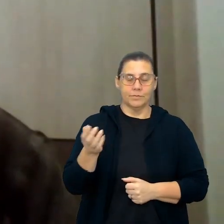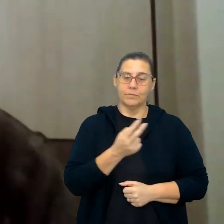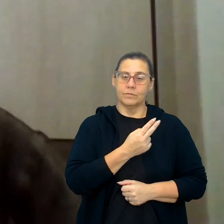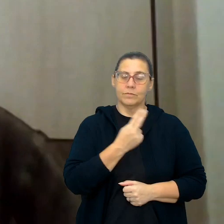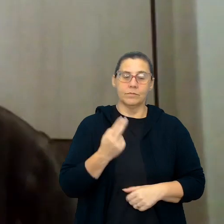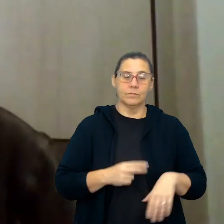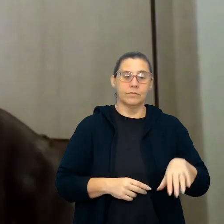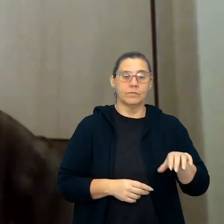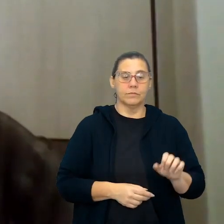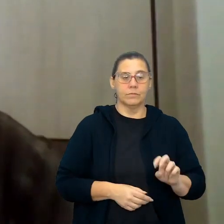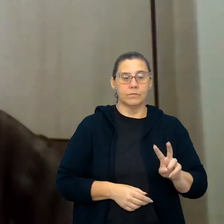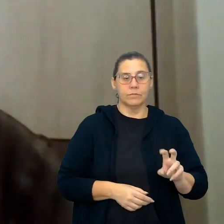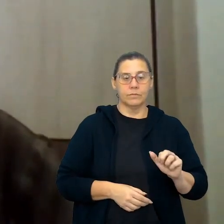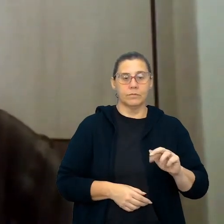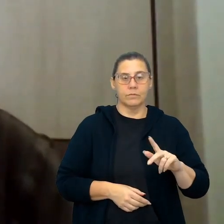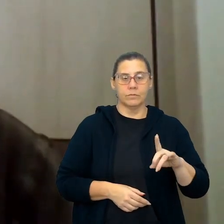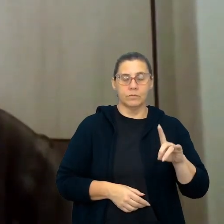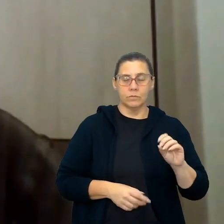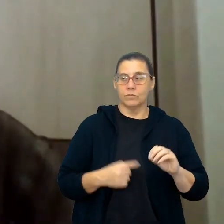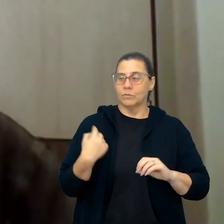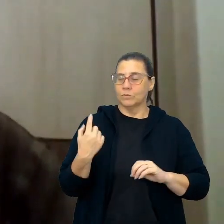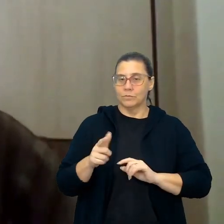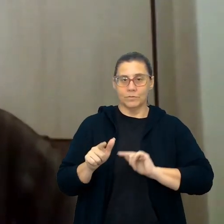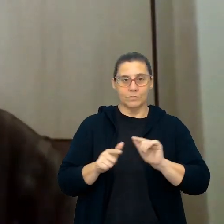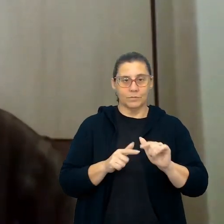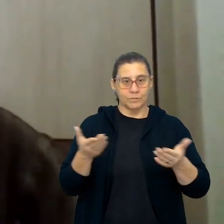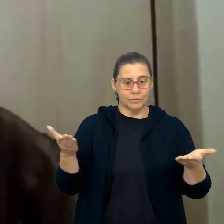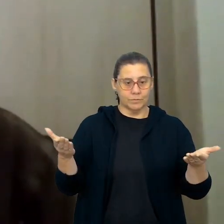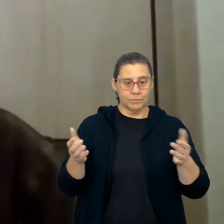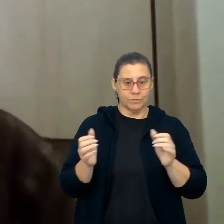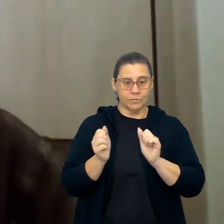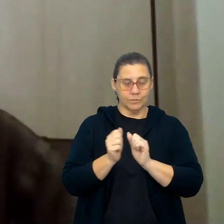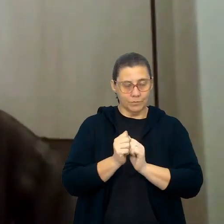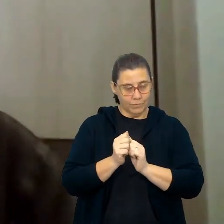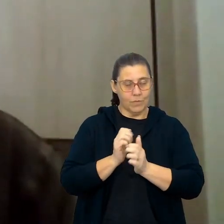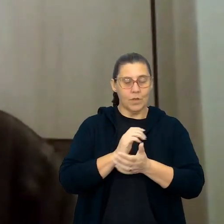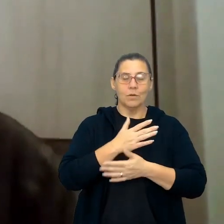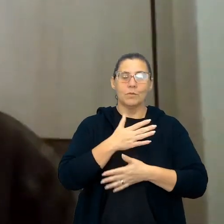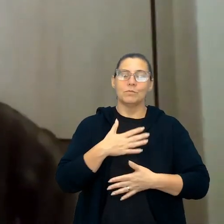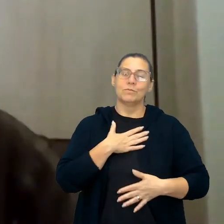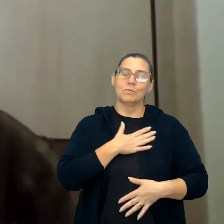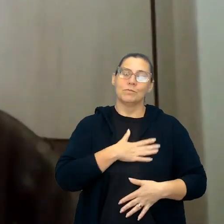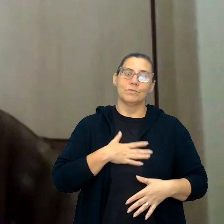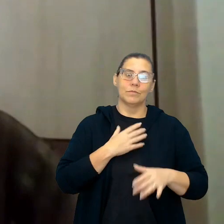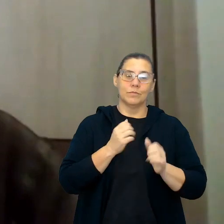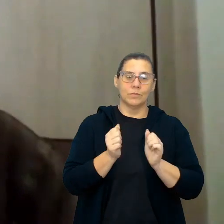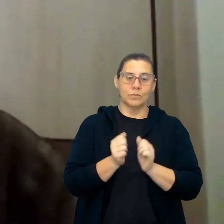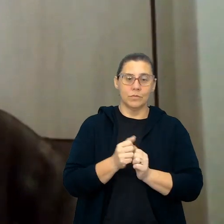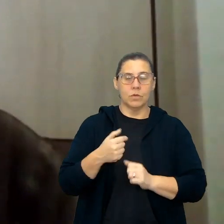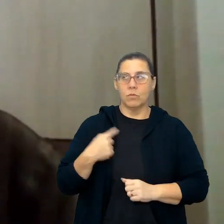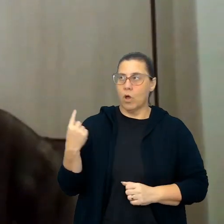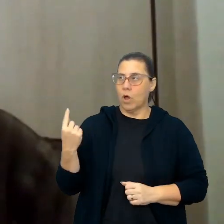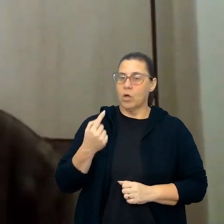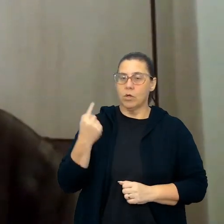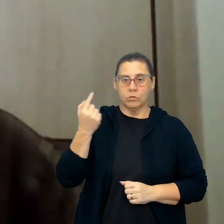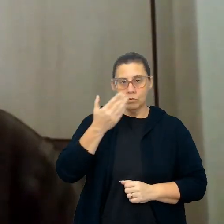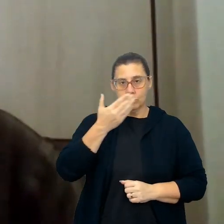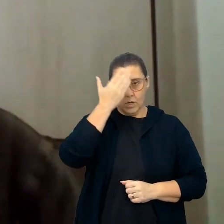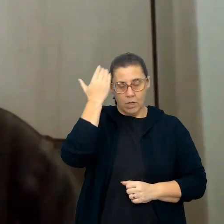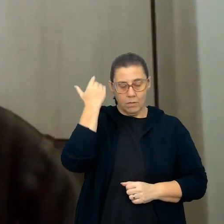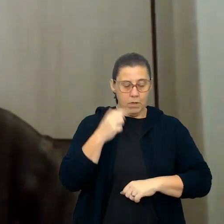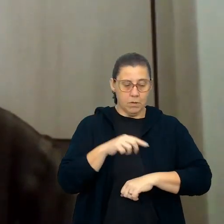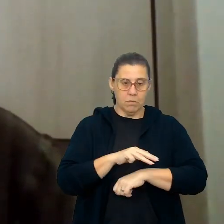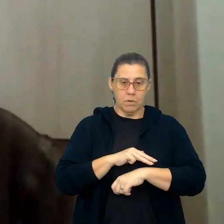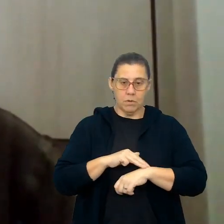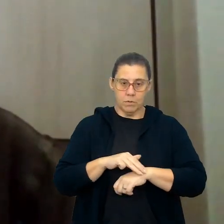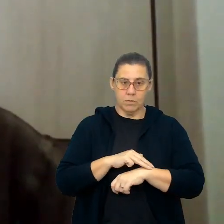Everaldo Machado. Obrigado, Valdir, por a gente trabalhar hoje juntos, né? É um prazer sempre estar aqui com vocês. Sou alto, tenho os cabelos castanhos, uso